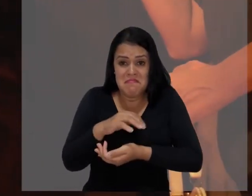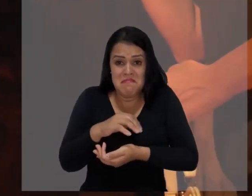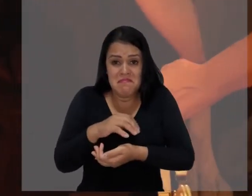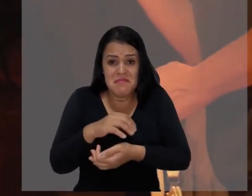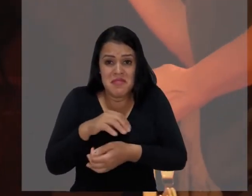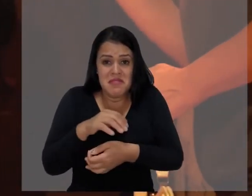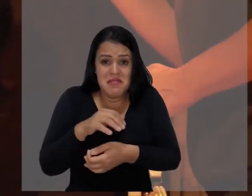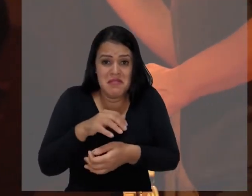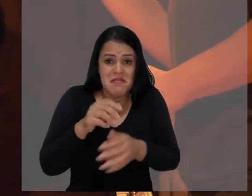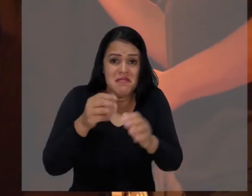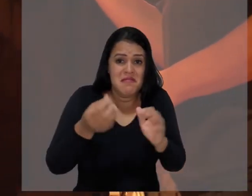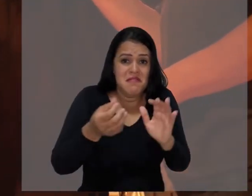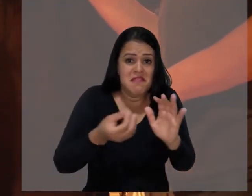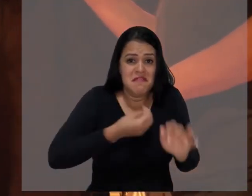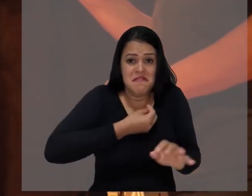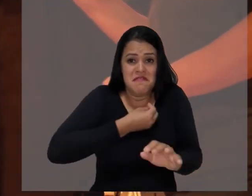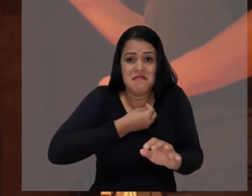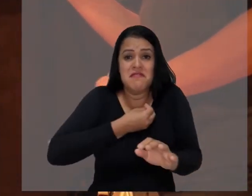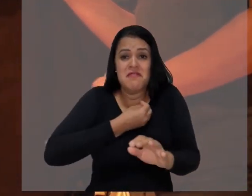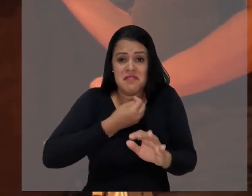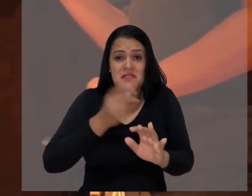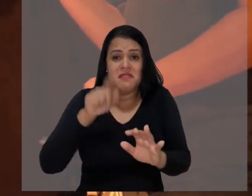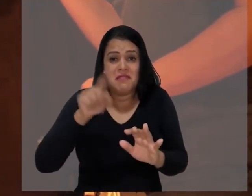A vida é um projeto.